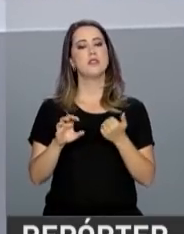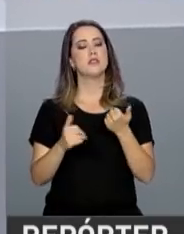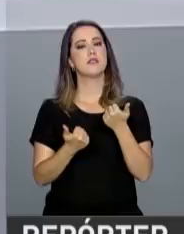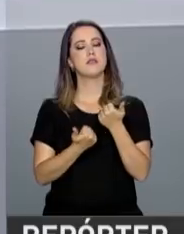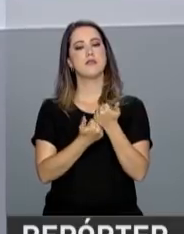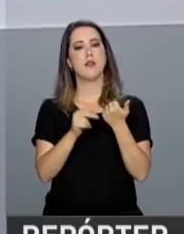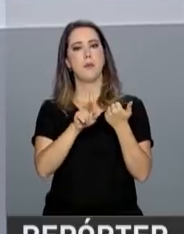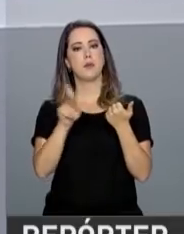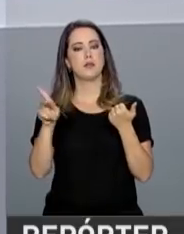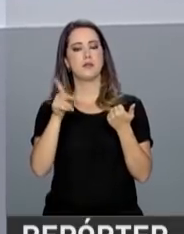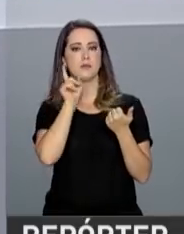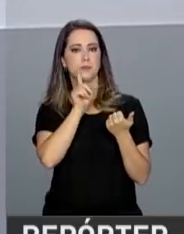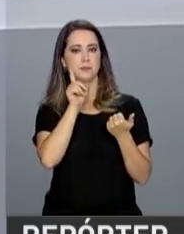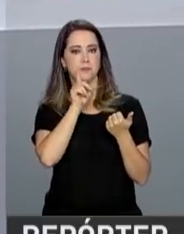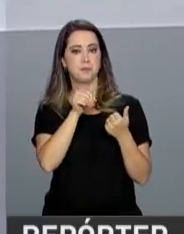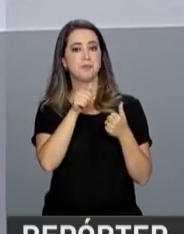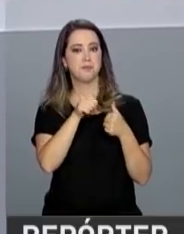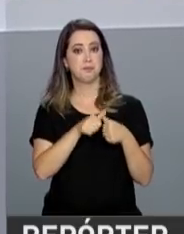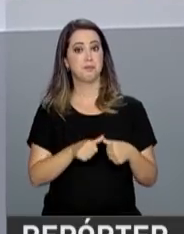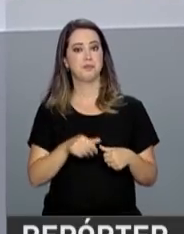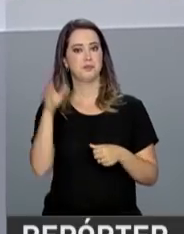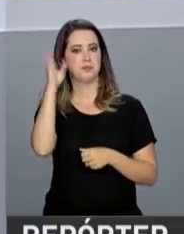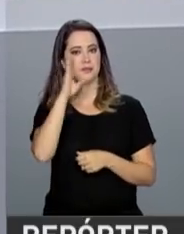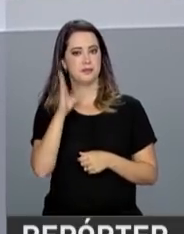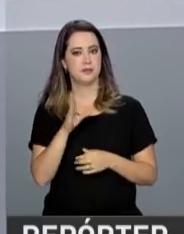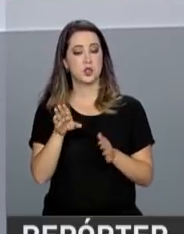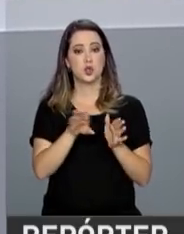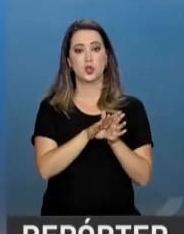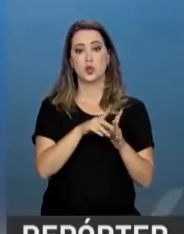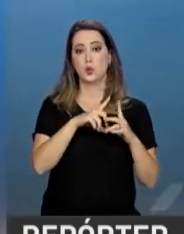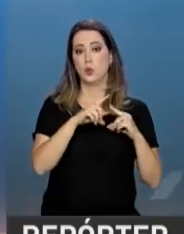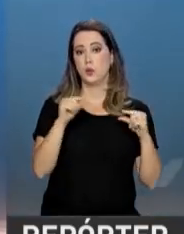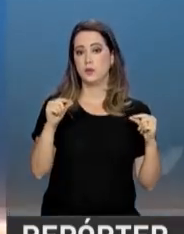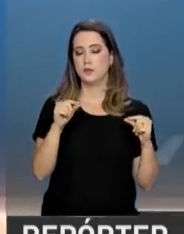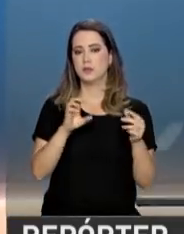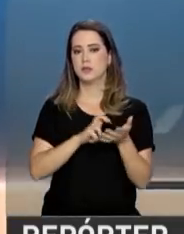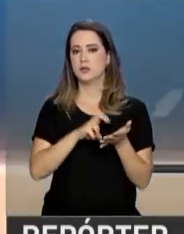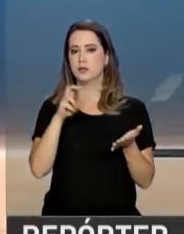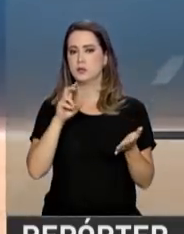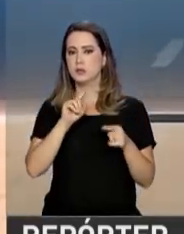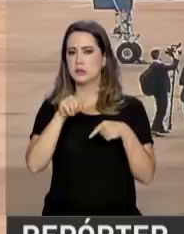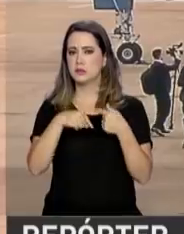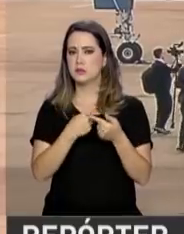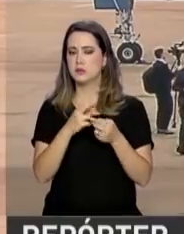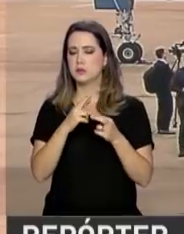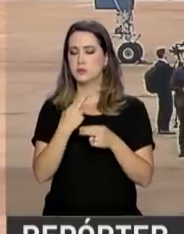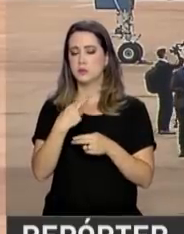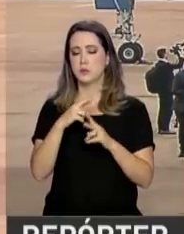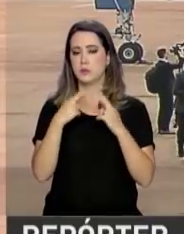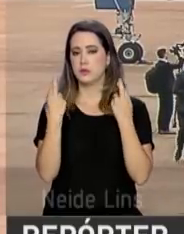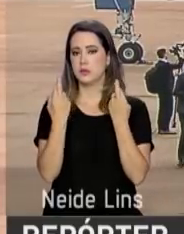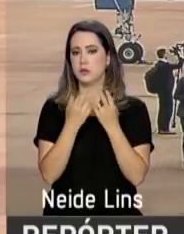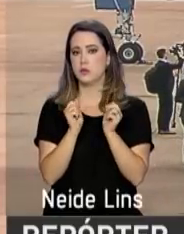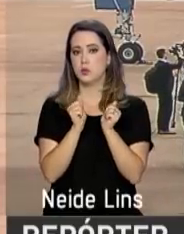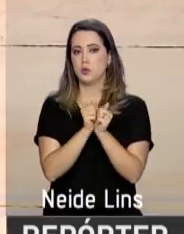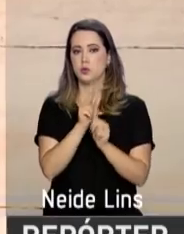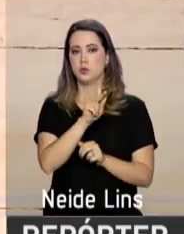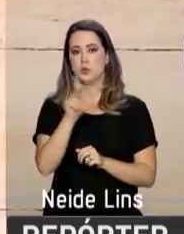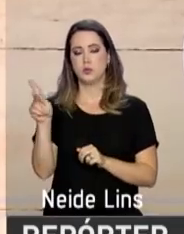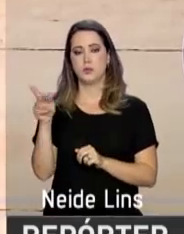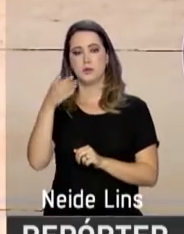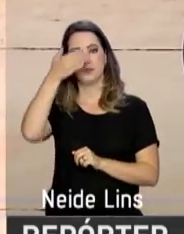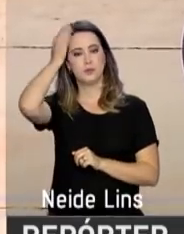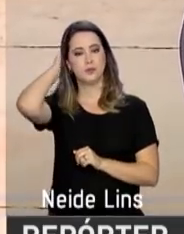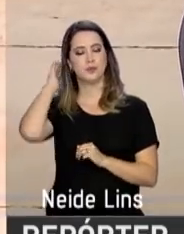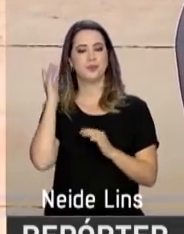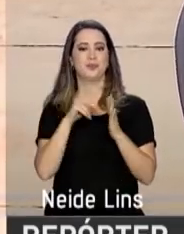estados unidos michael pense está no brasil ele desembarcou em brasília no início da manhã e logo depois se reuniu com o presidente michel temer no